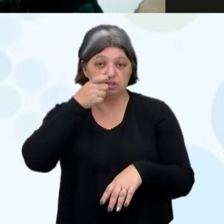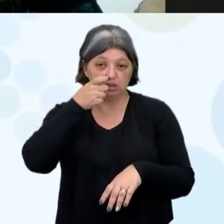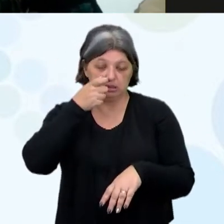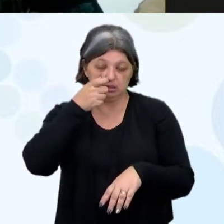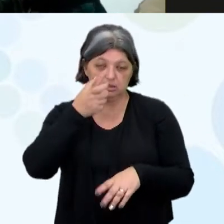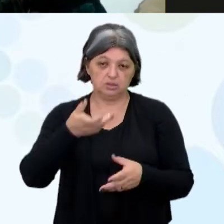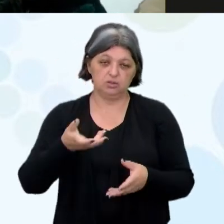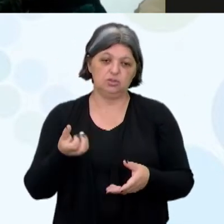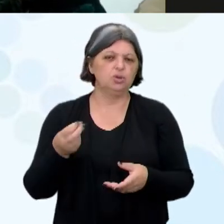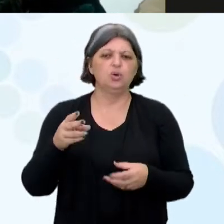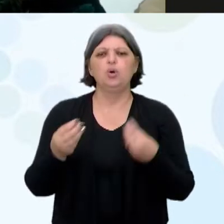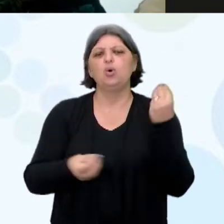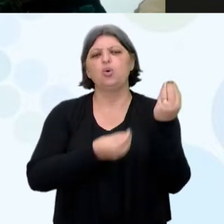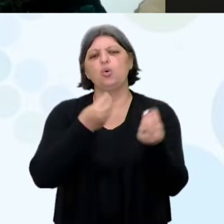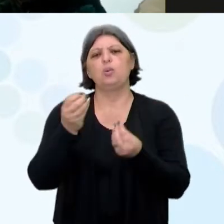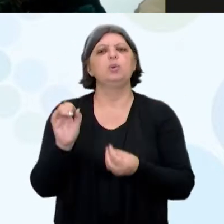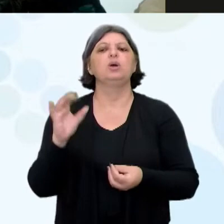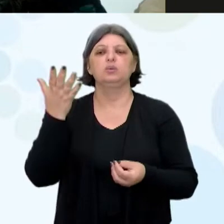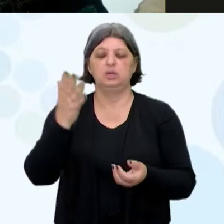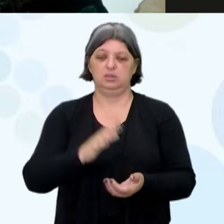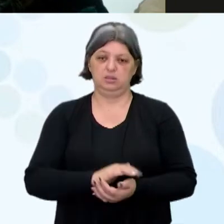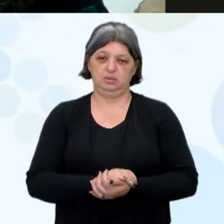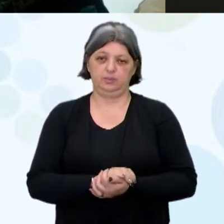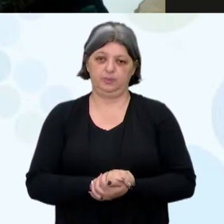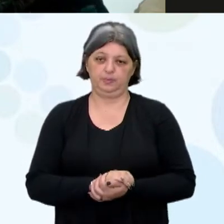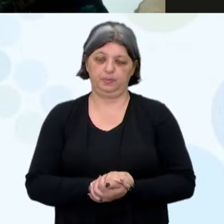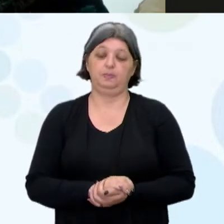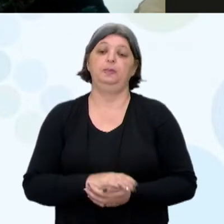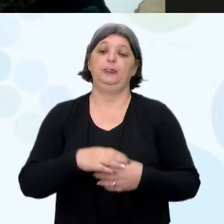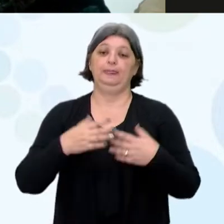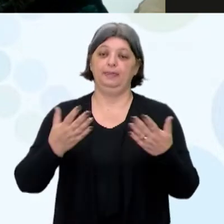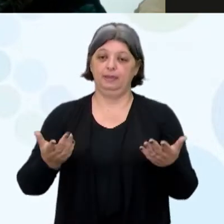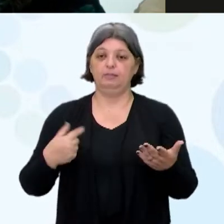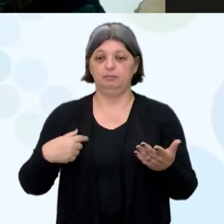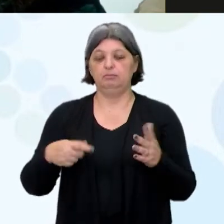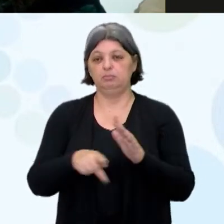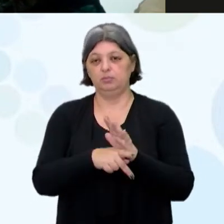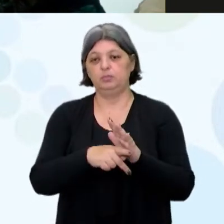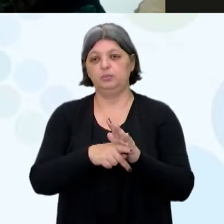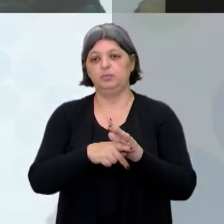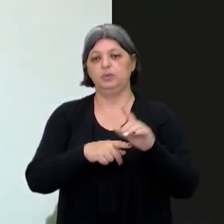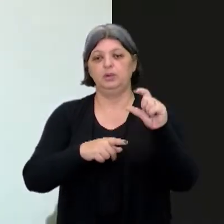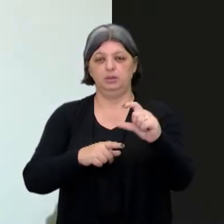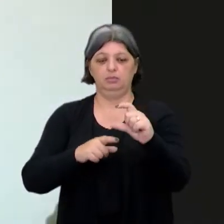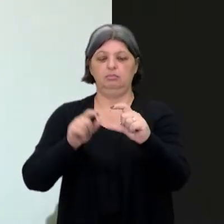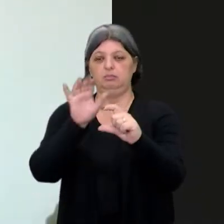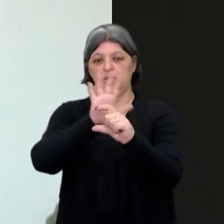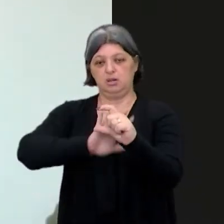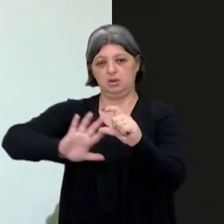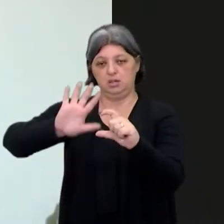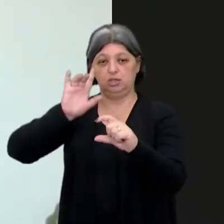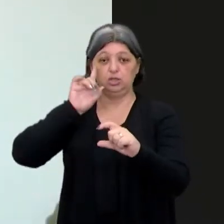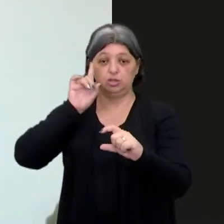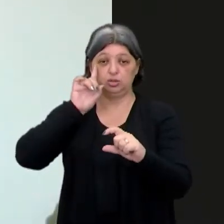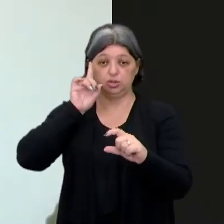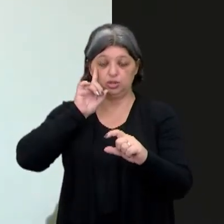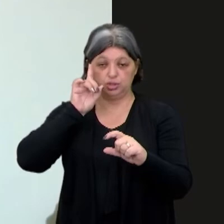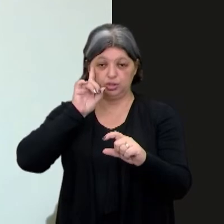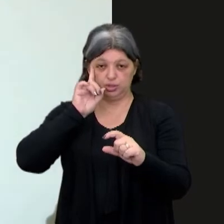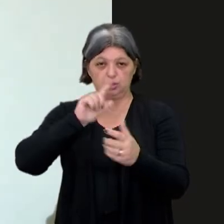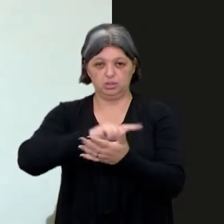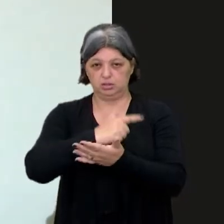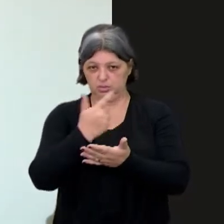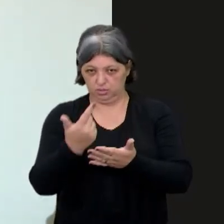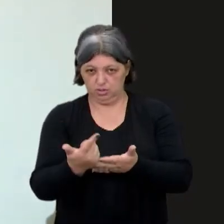que eu tô... Como é que funciona isso? Então, tu tem esse espaço de charge diário no jornal, né? Ele é um espaço